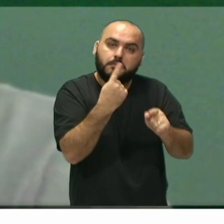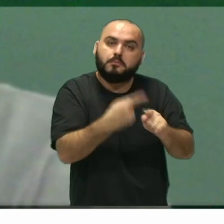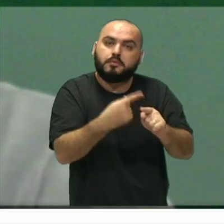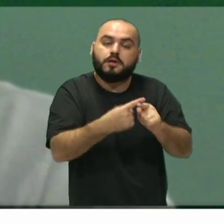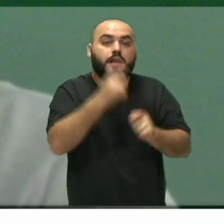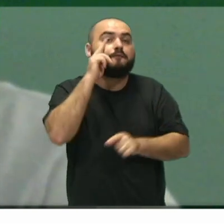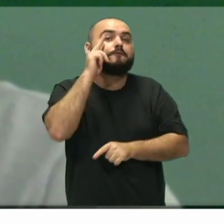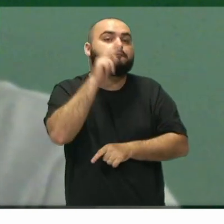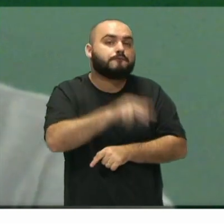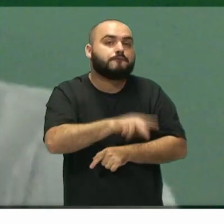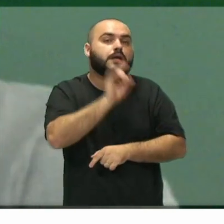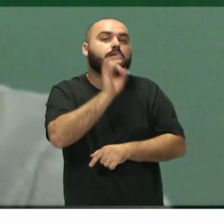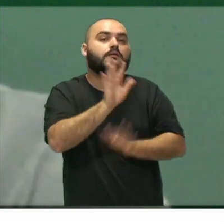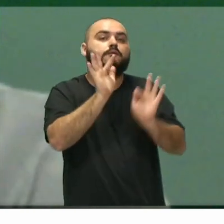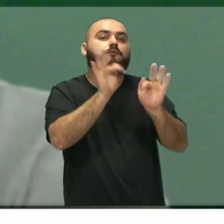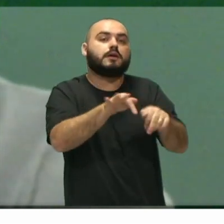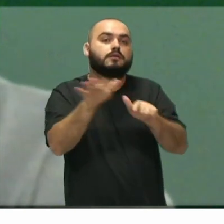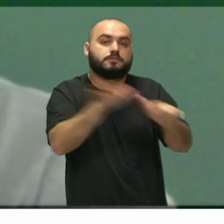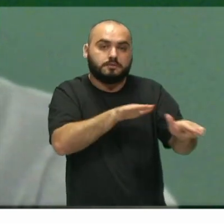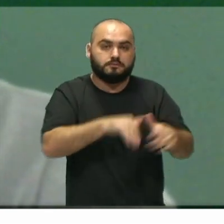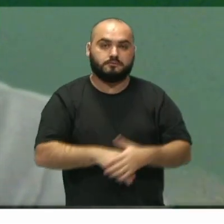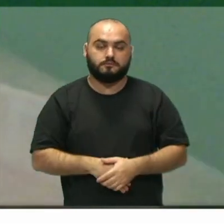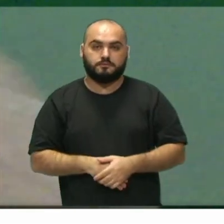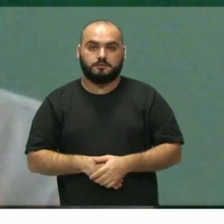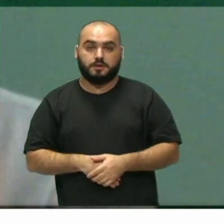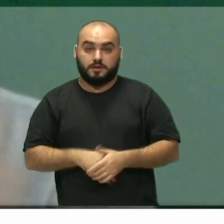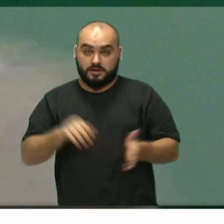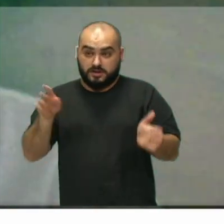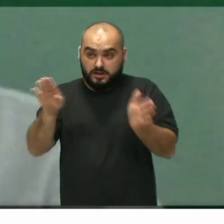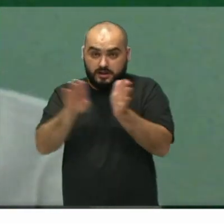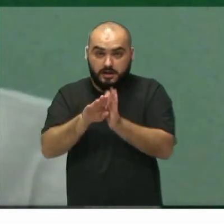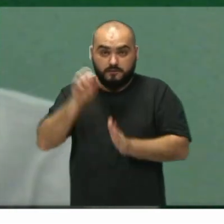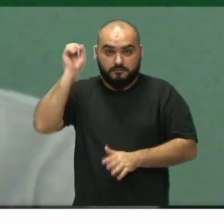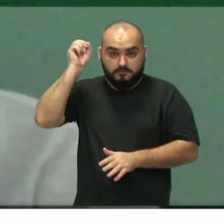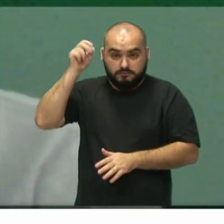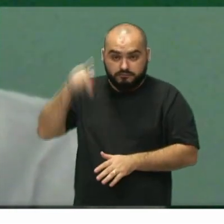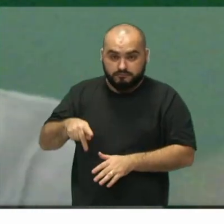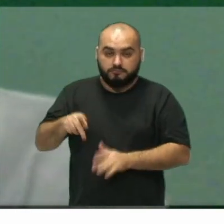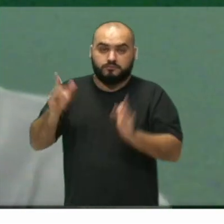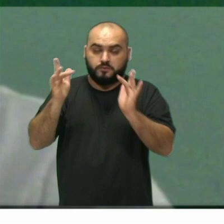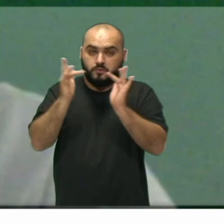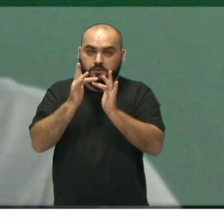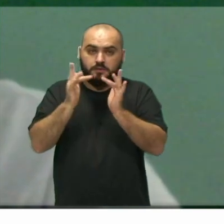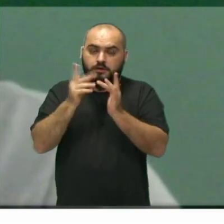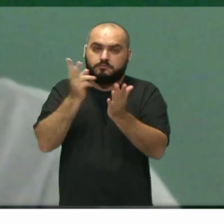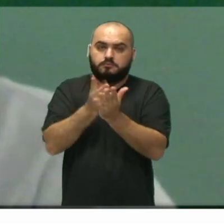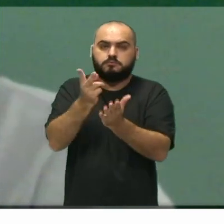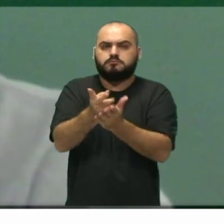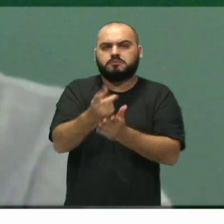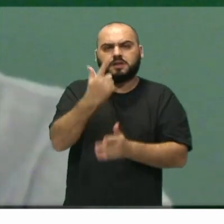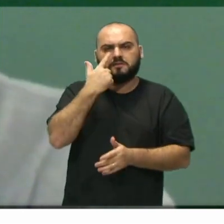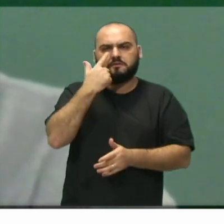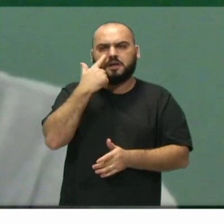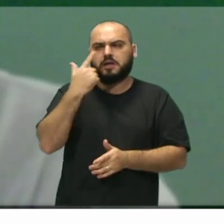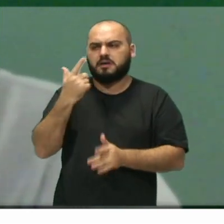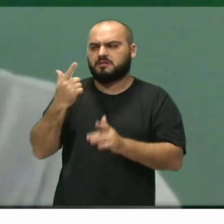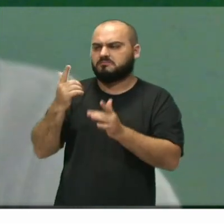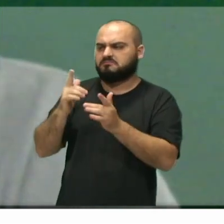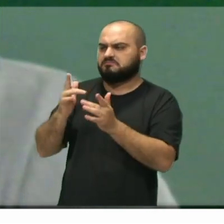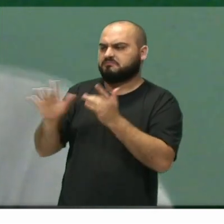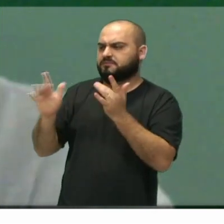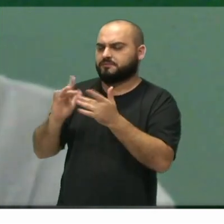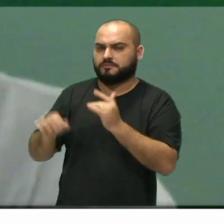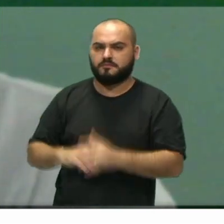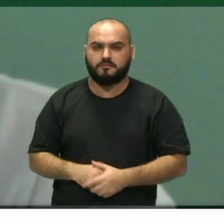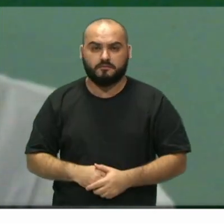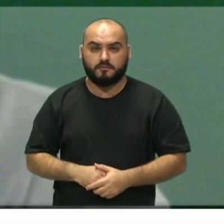viam no final de semana, e aí quando chegava na aposentadoria, tinham que conviver, e aí eles viam que não tinham mais nada em comum. Isso só está